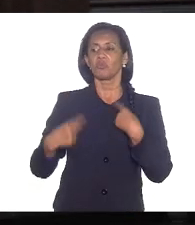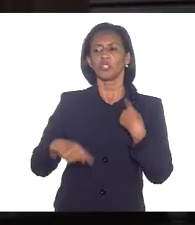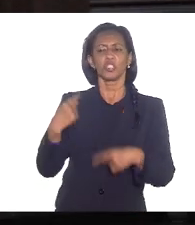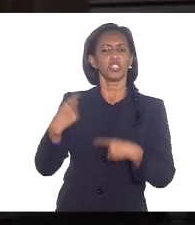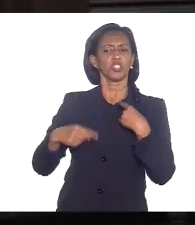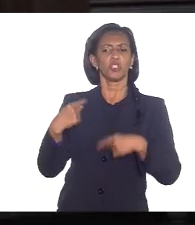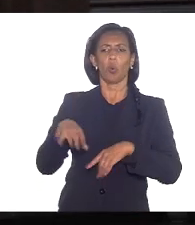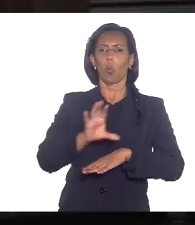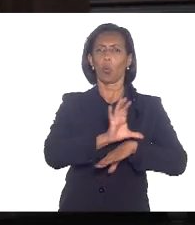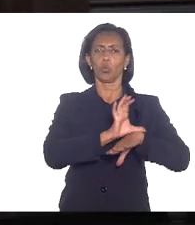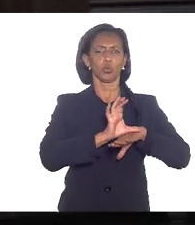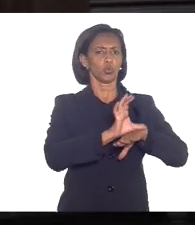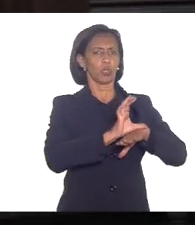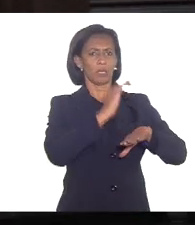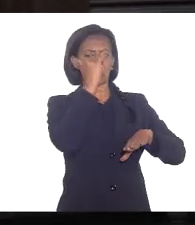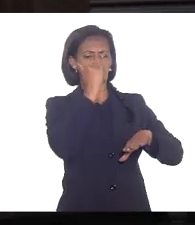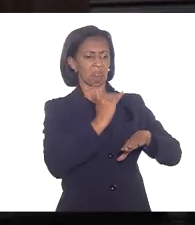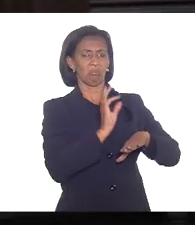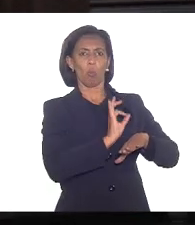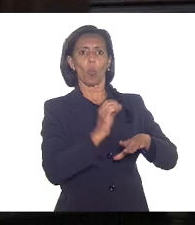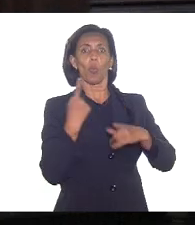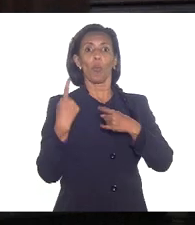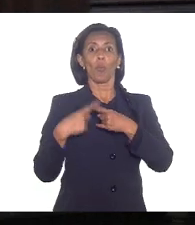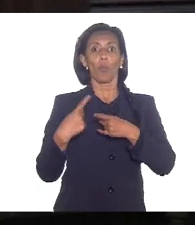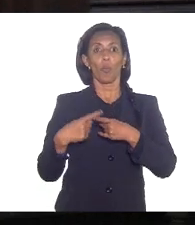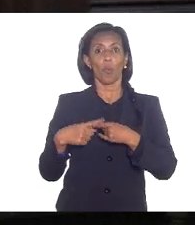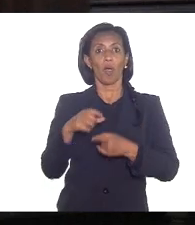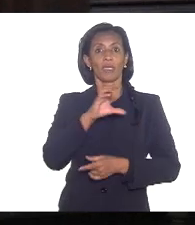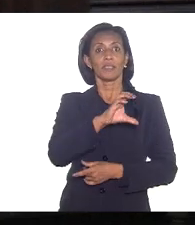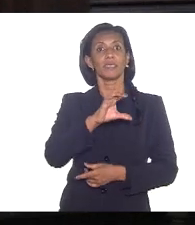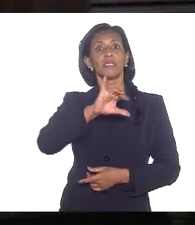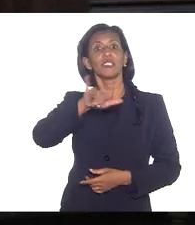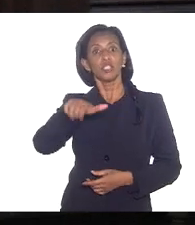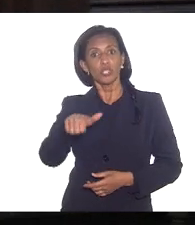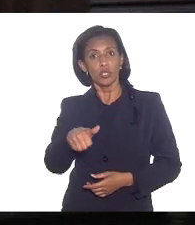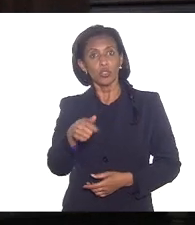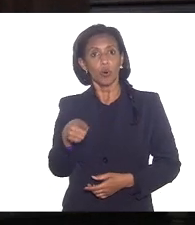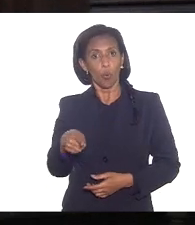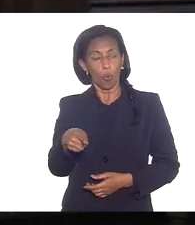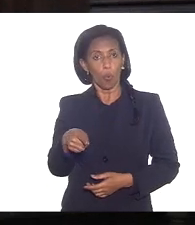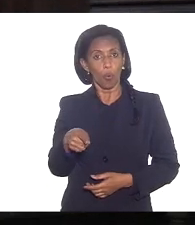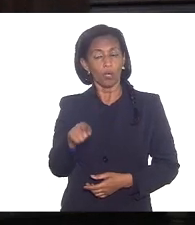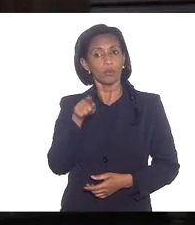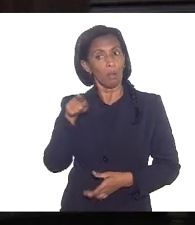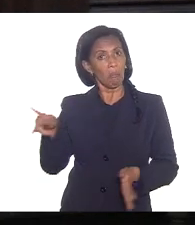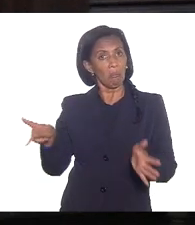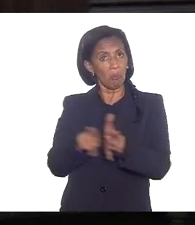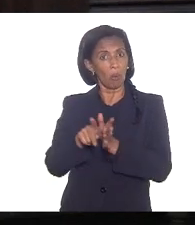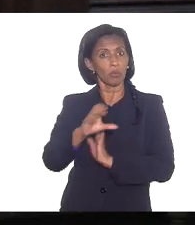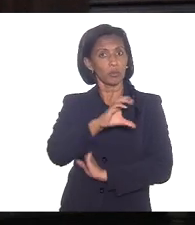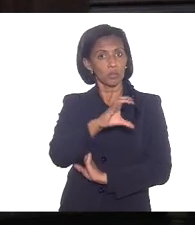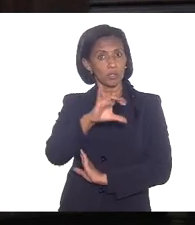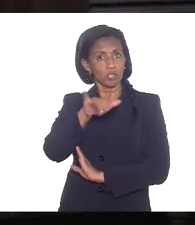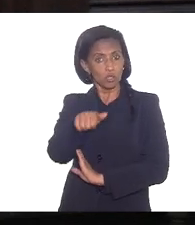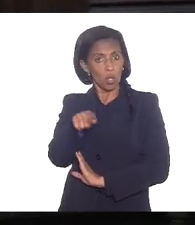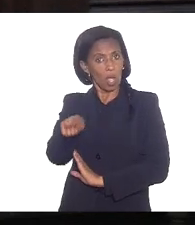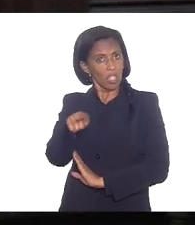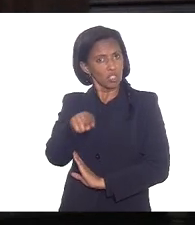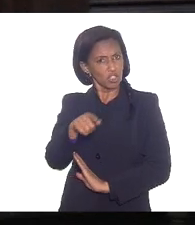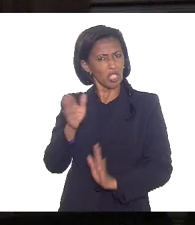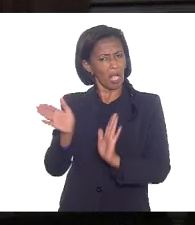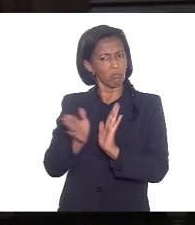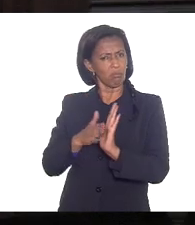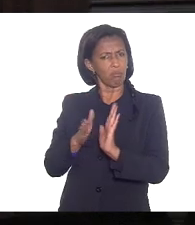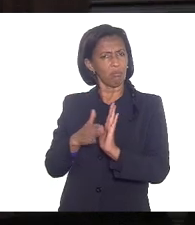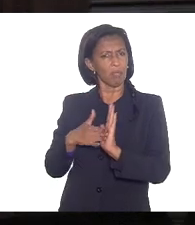discutir a constitucionalidade porque é ccj comissão de Constituição Justiça já deu